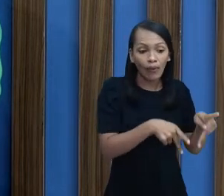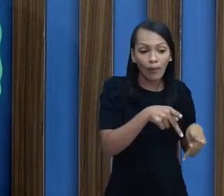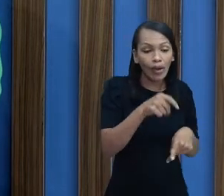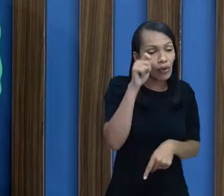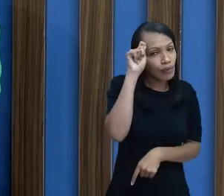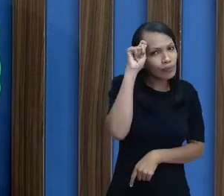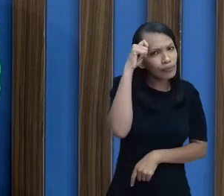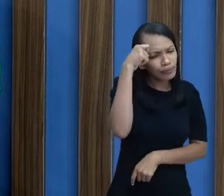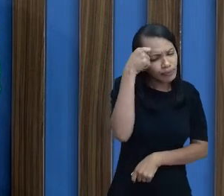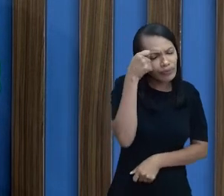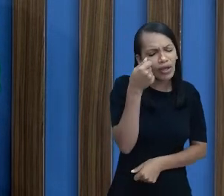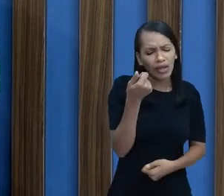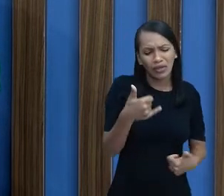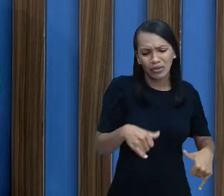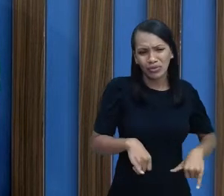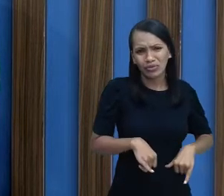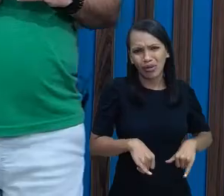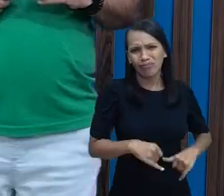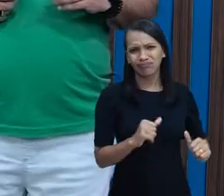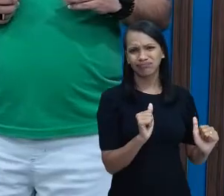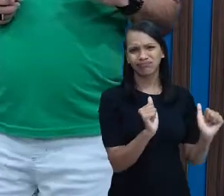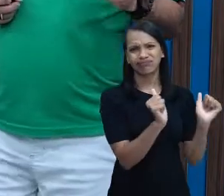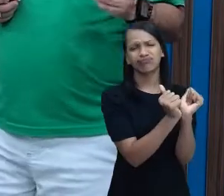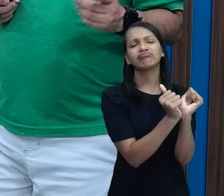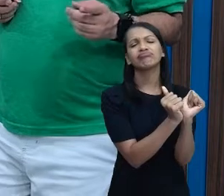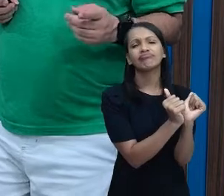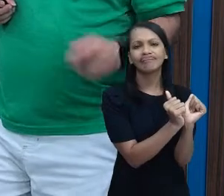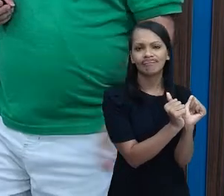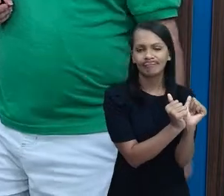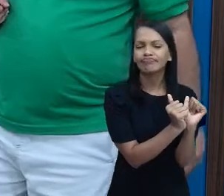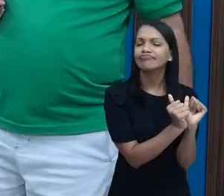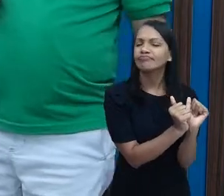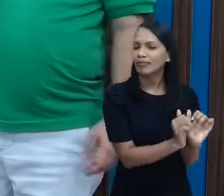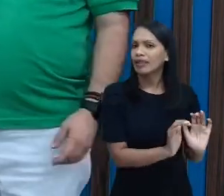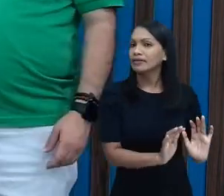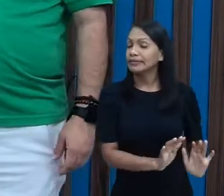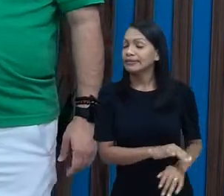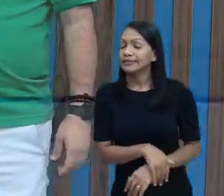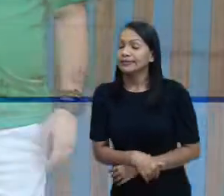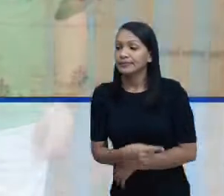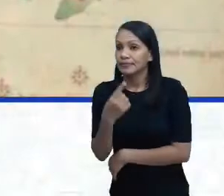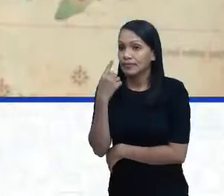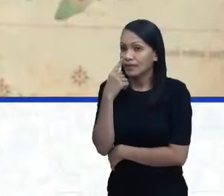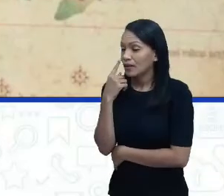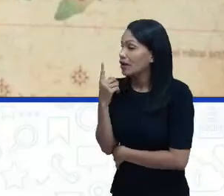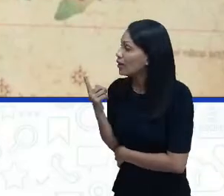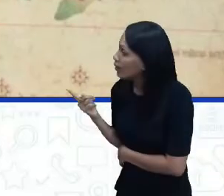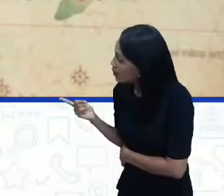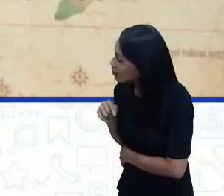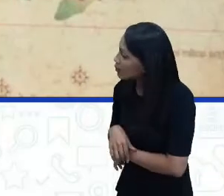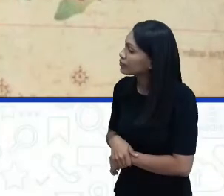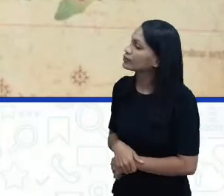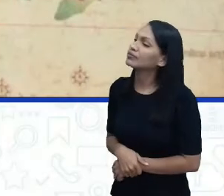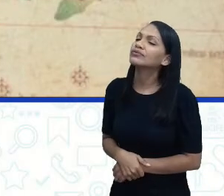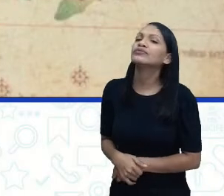escravos. Exato. E nesse sentido, ó, a gente trouxe aqui para vocês observarem